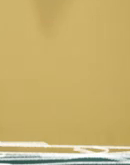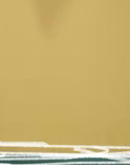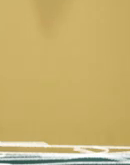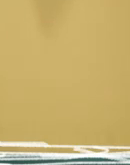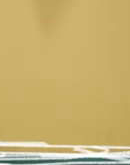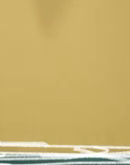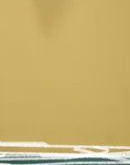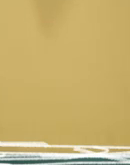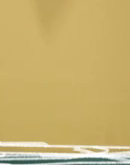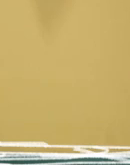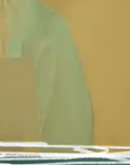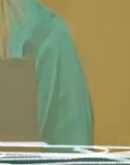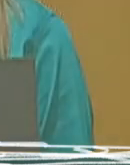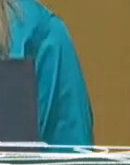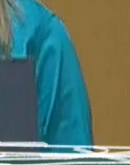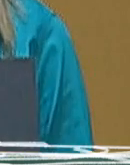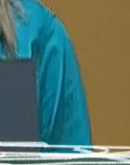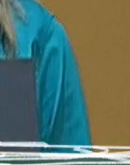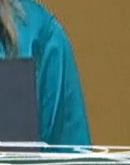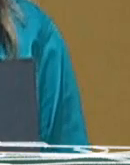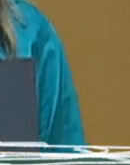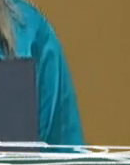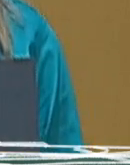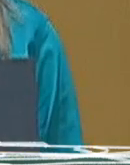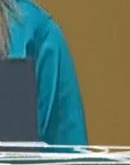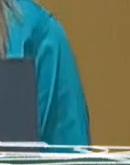Não, obrigado, obrigado.